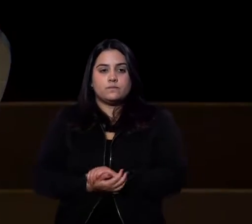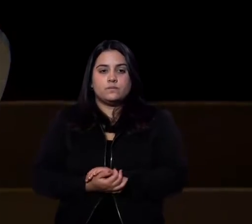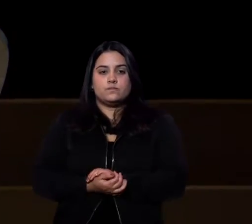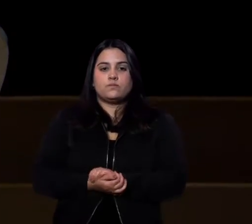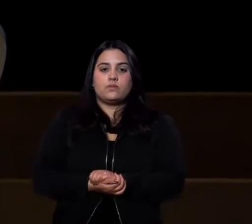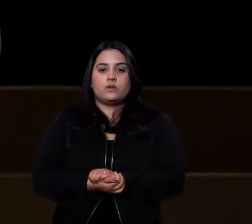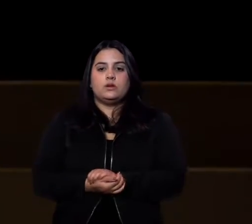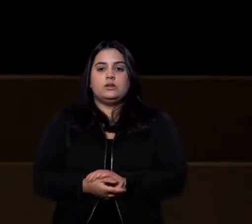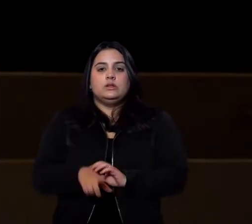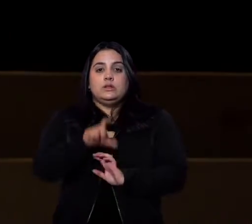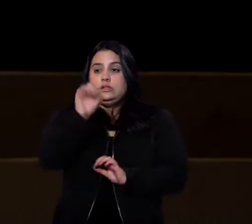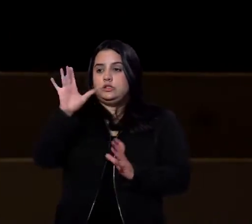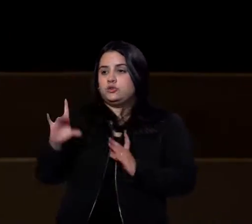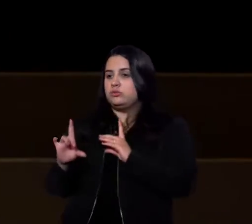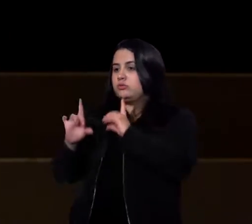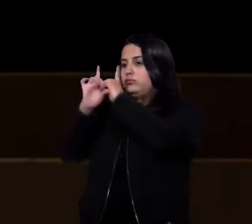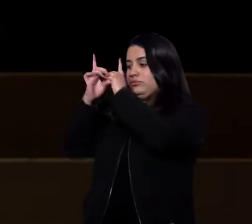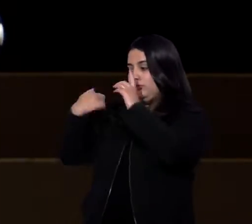Quem achou, fala achei.